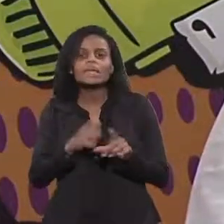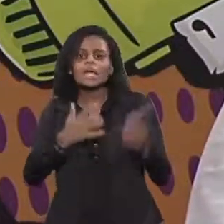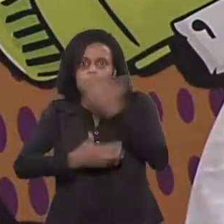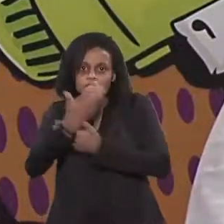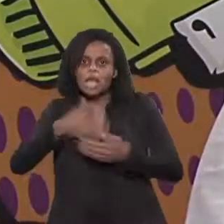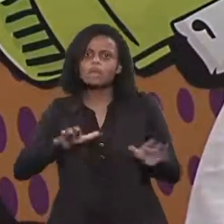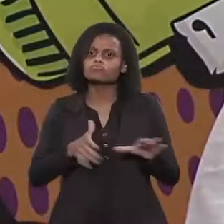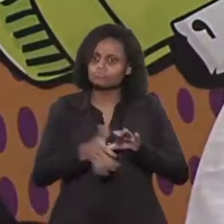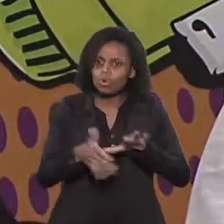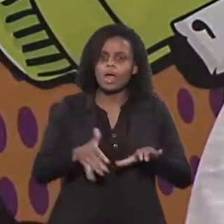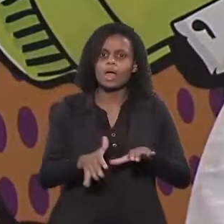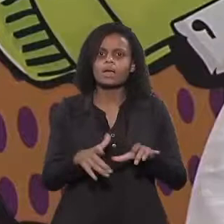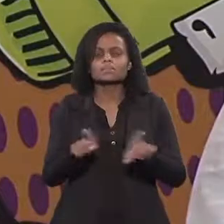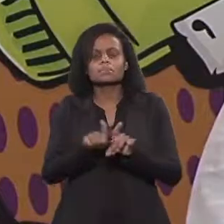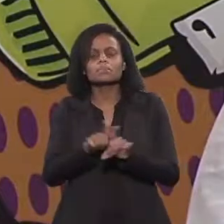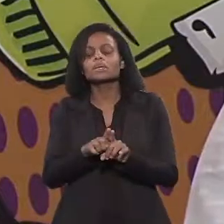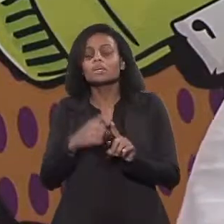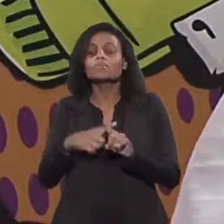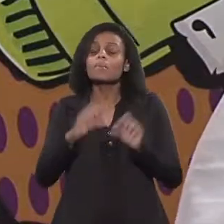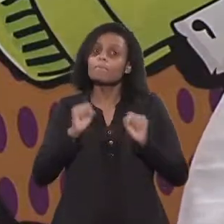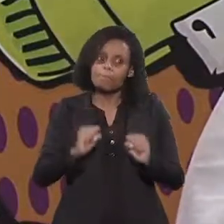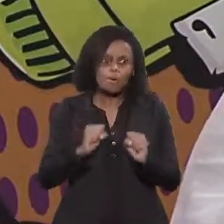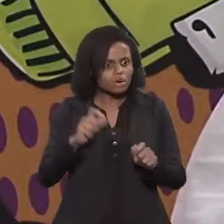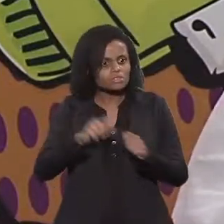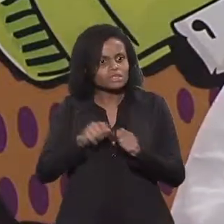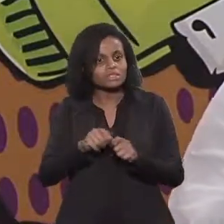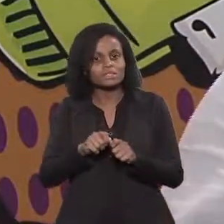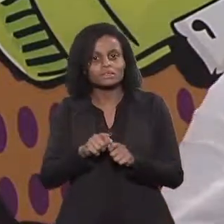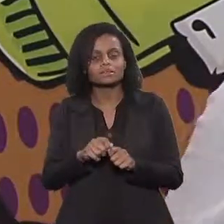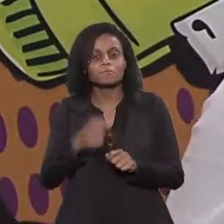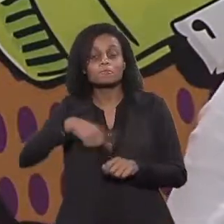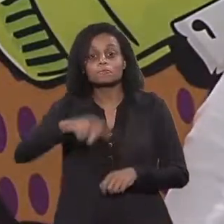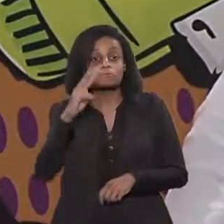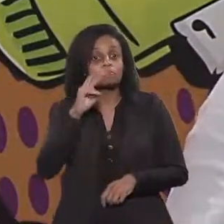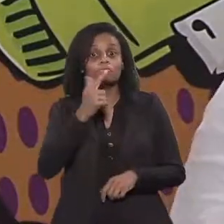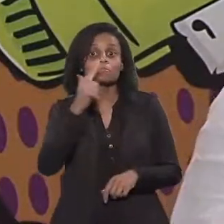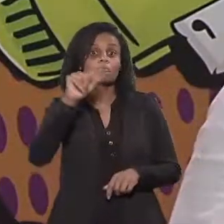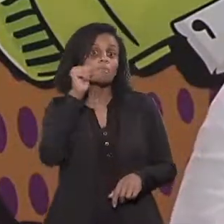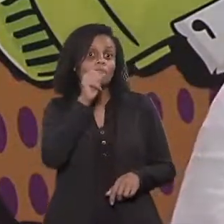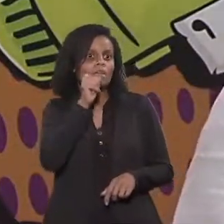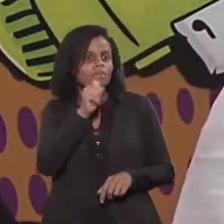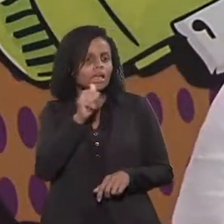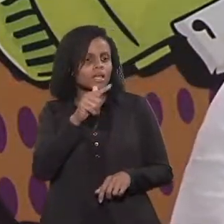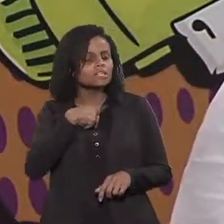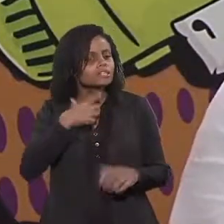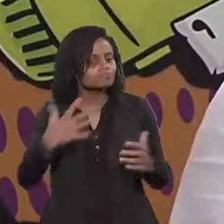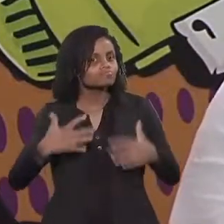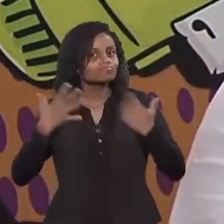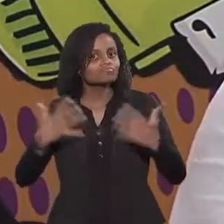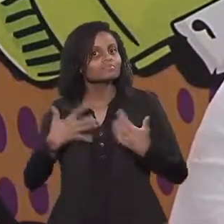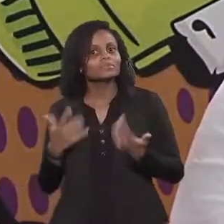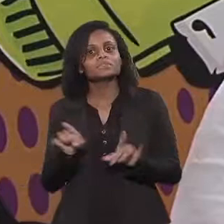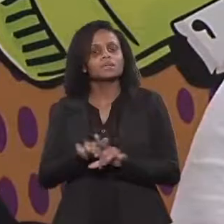porque elas acreditam que é possível fazer. Porque depois que a gente vê outras mulheres fazendo, a